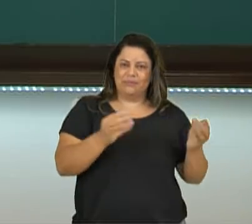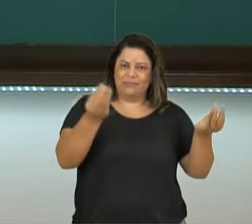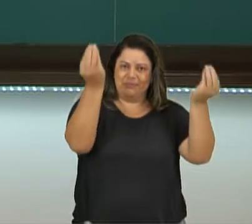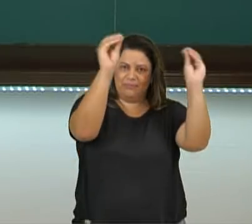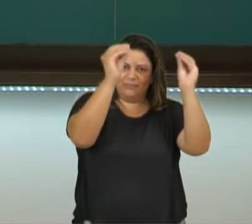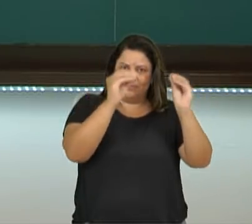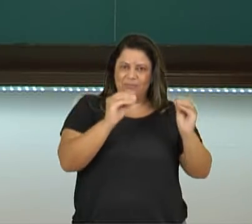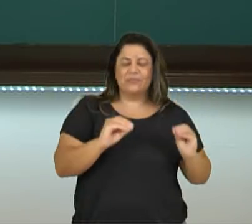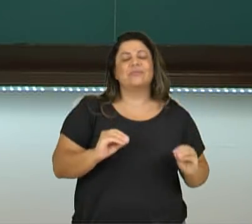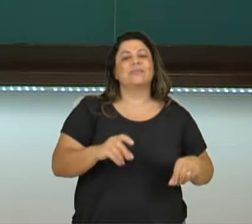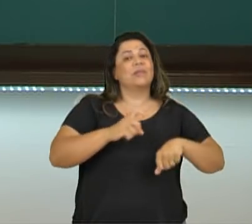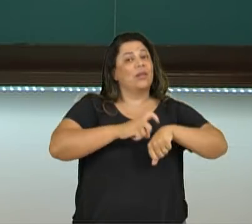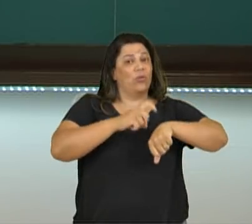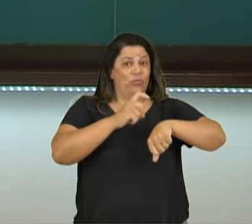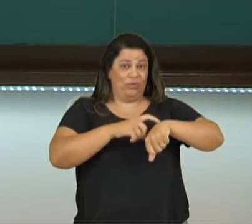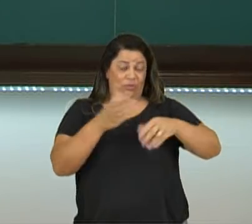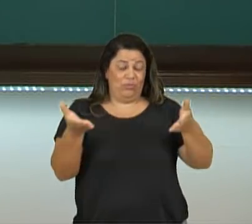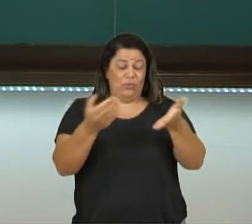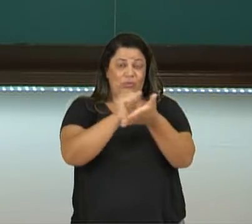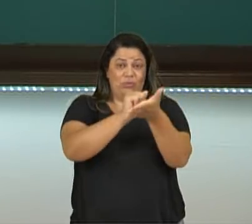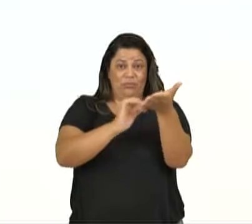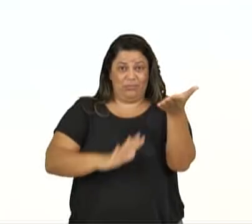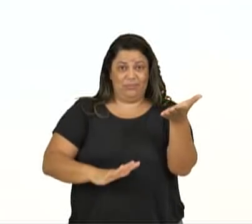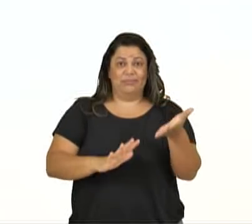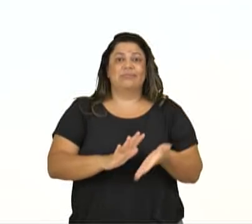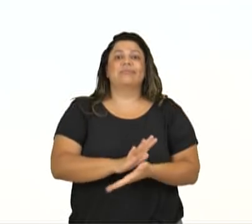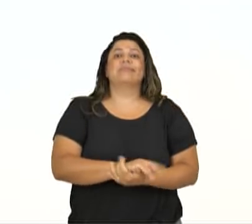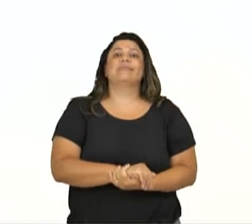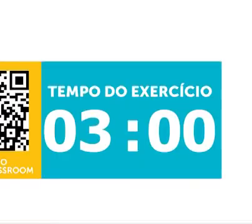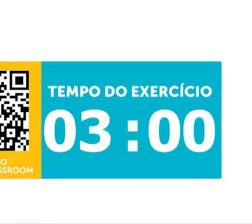Então, um tempo aí para esse exercício.